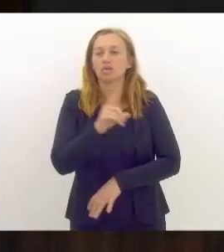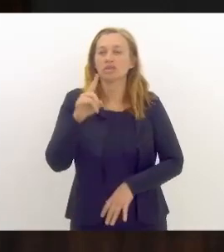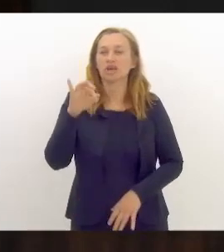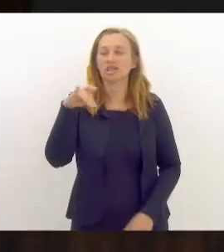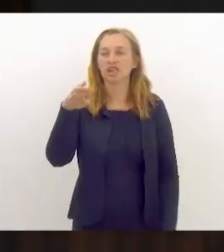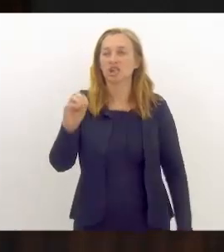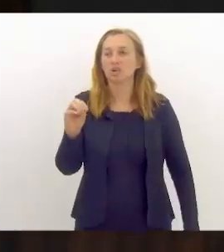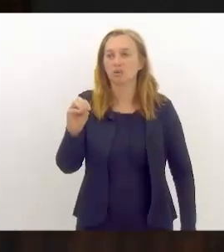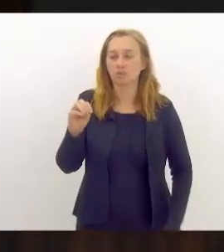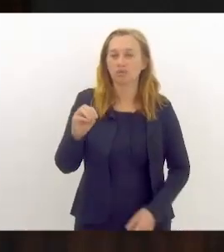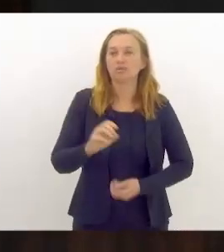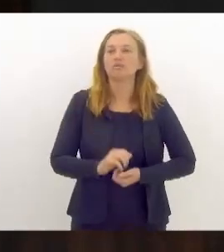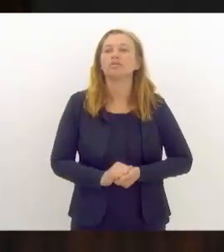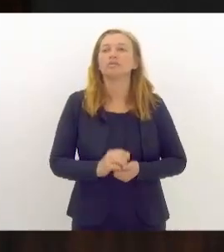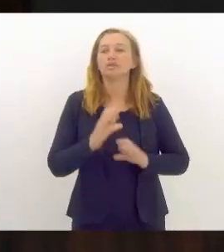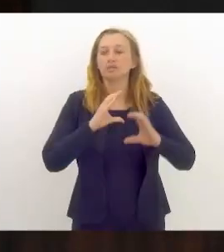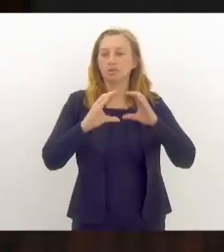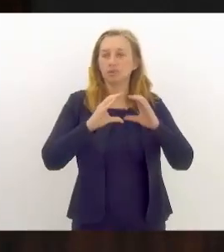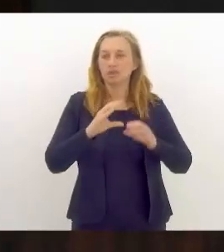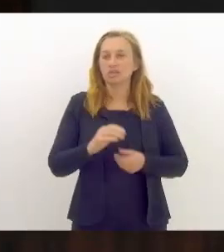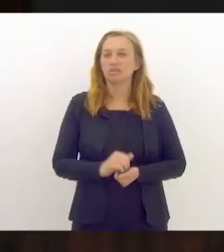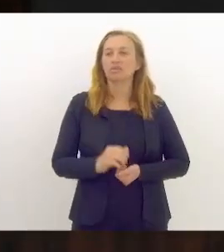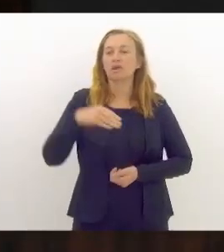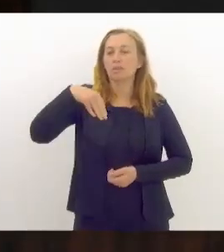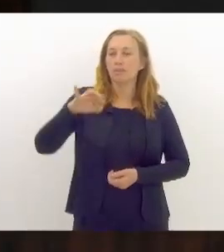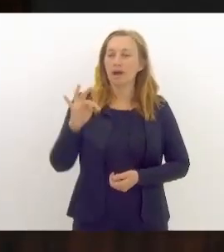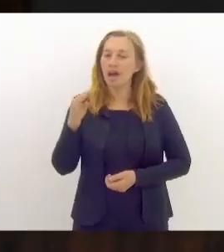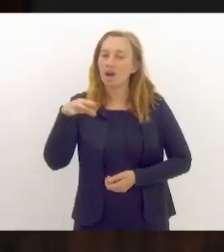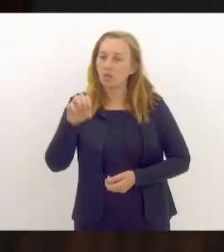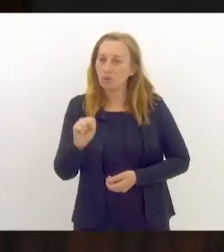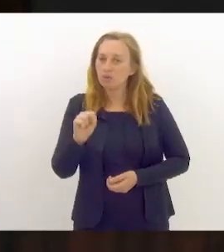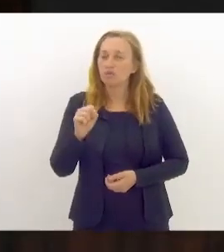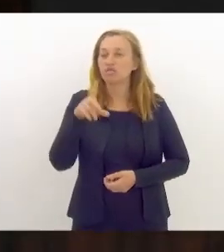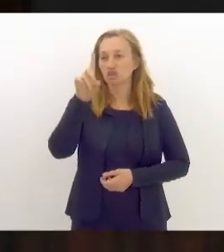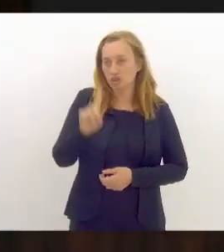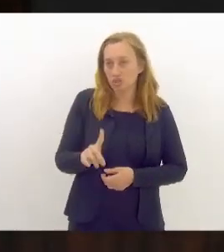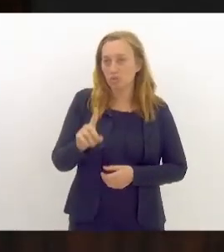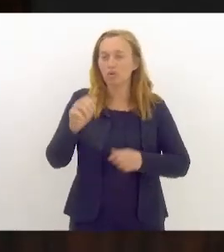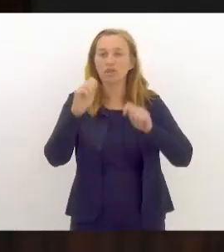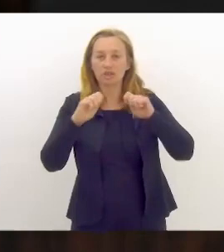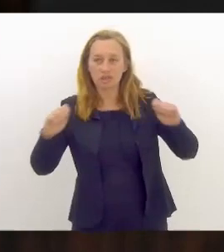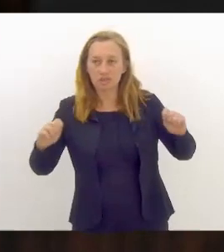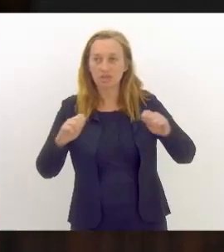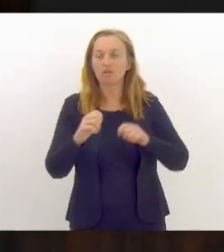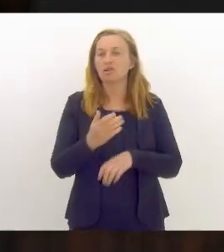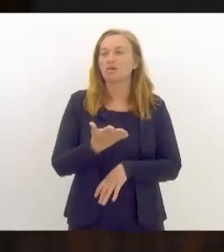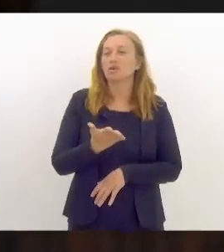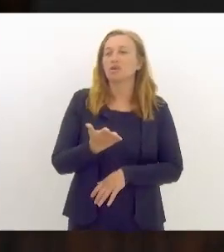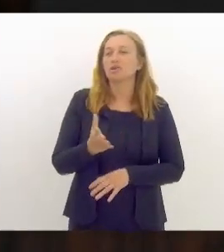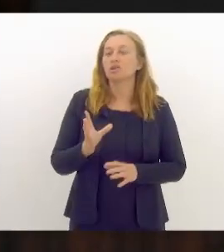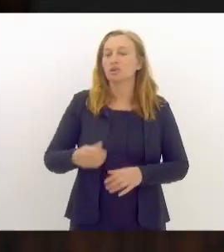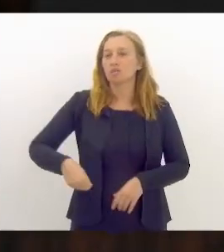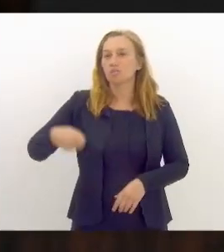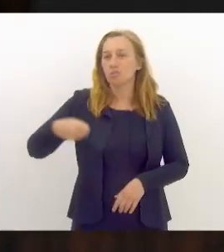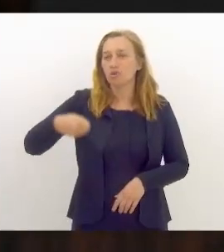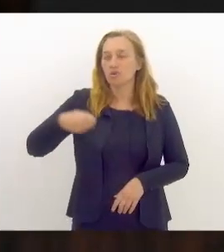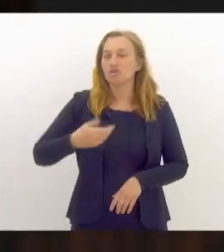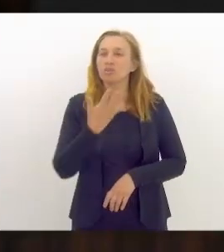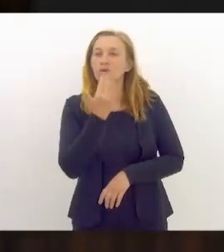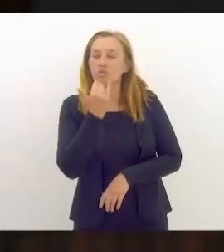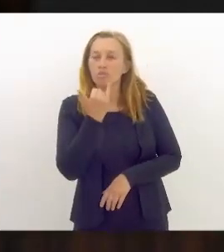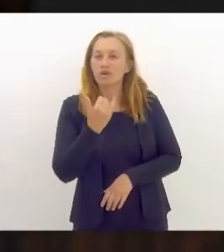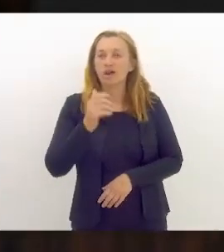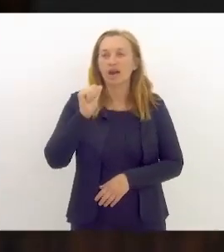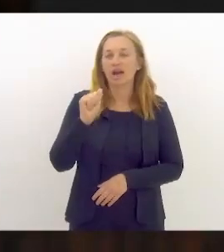da Dante comunicação Marcos Campos diretor e assessor bolsa de alimentos e André